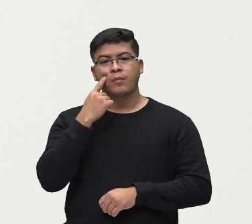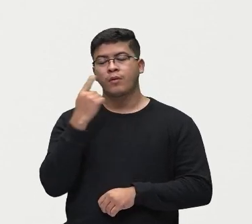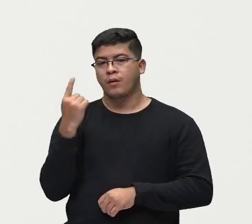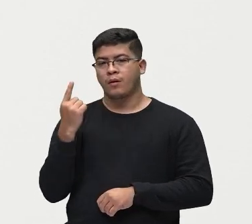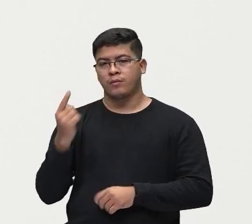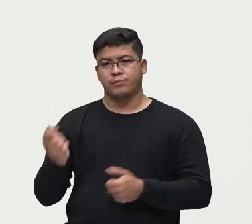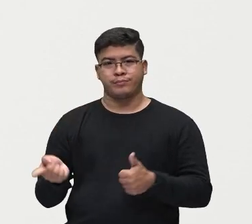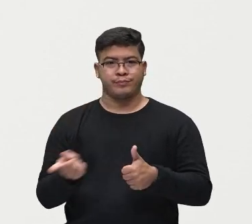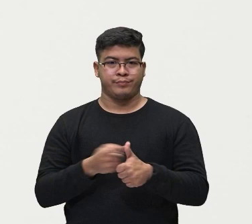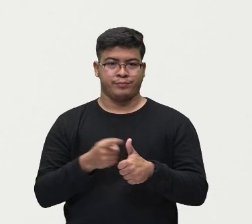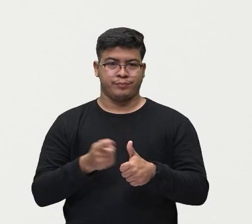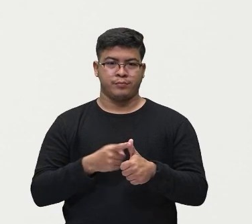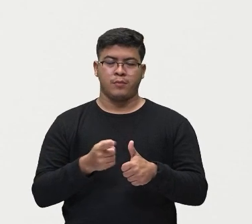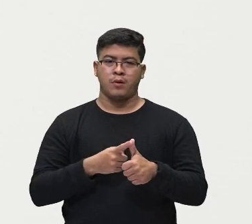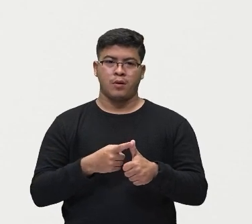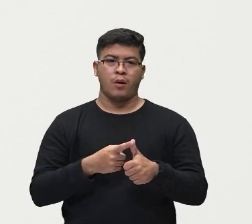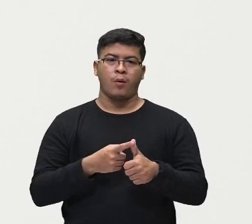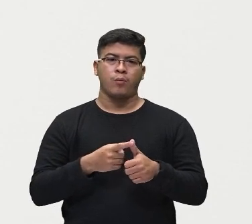um pão de forma.